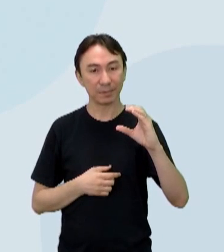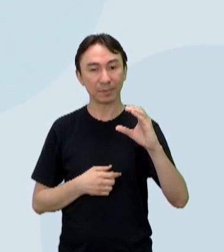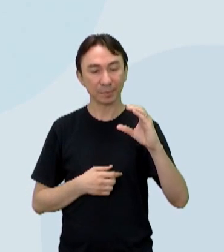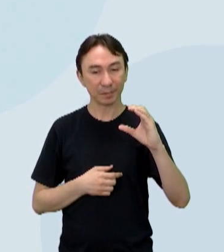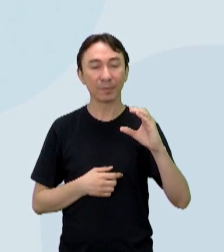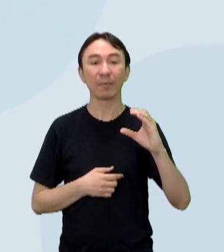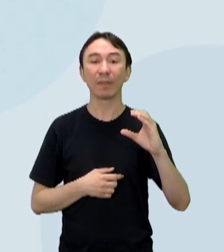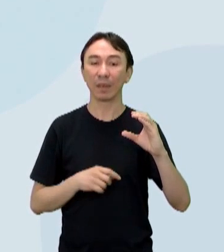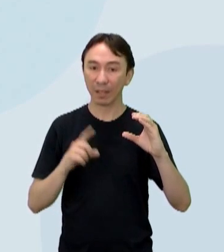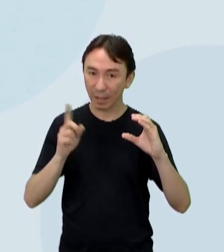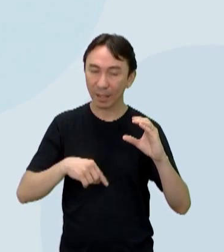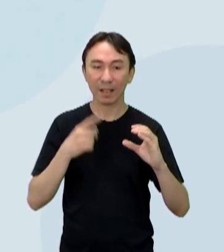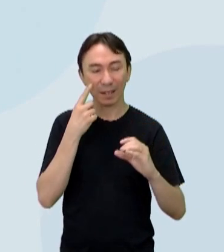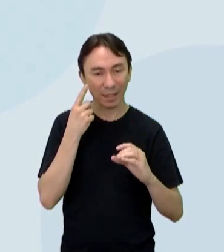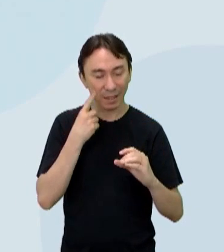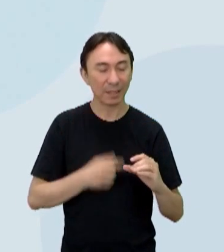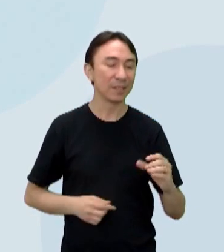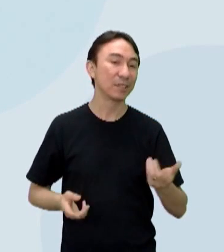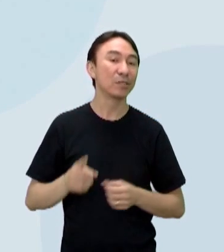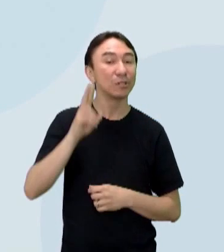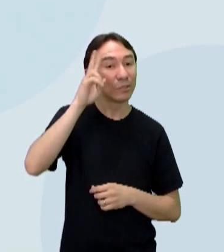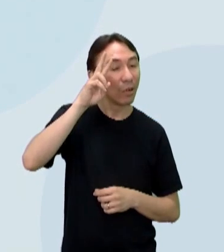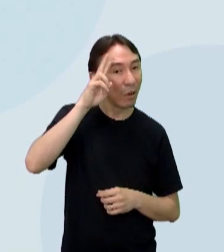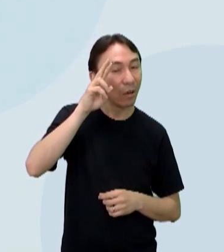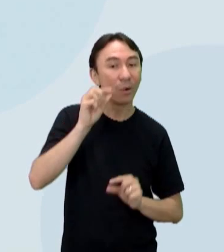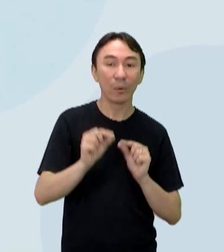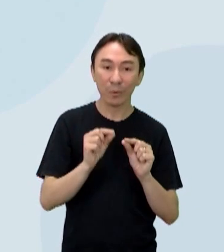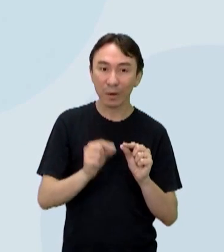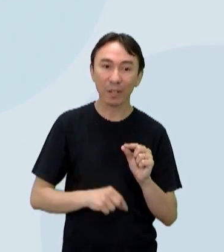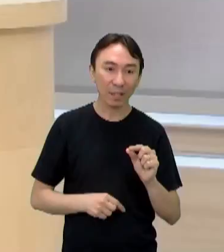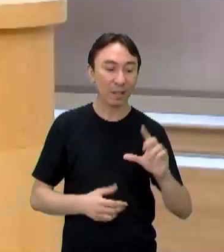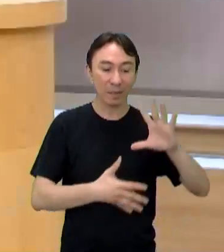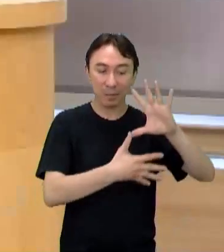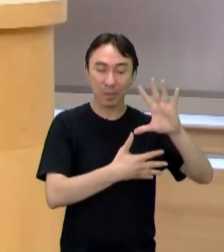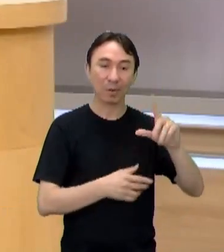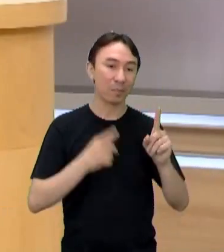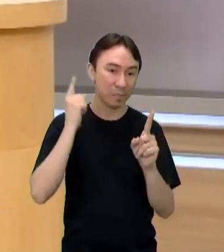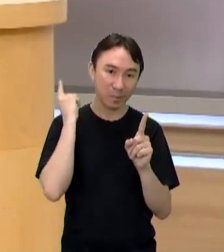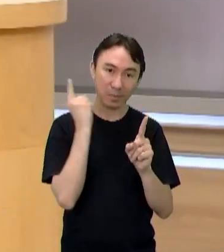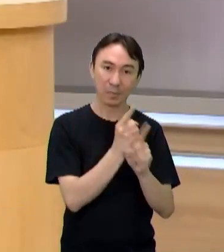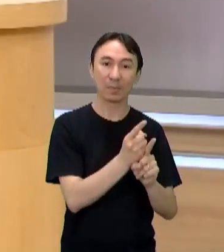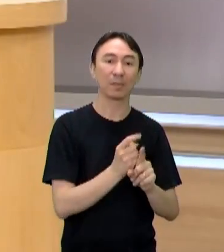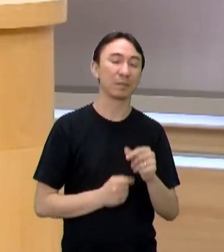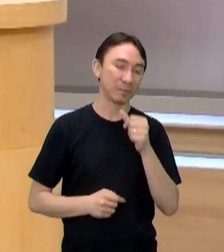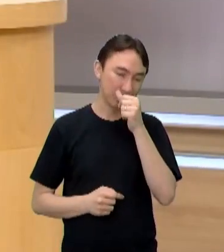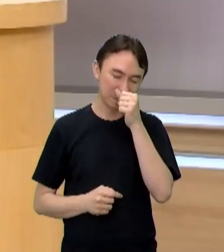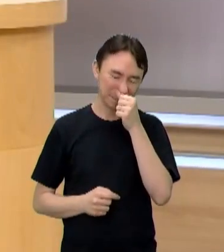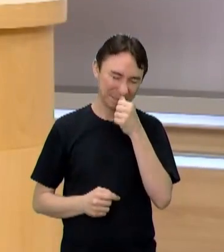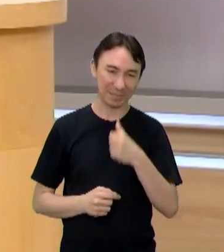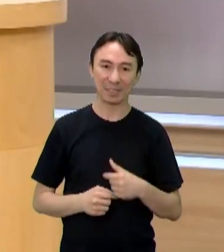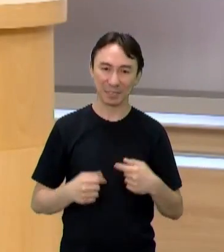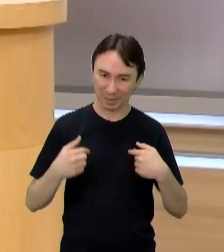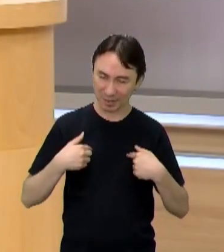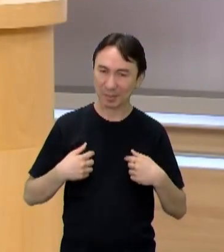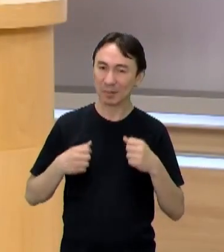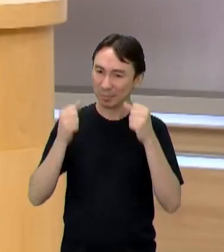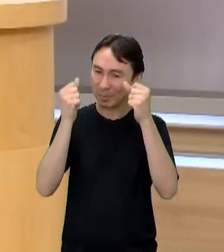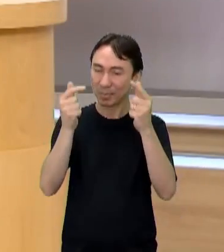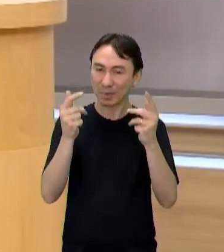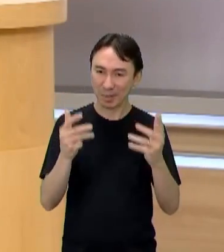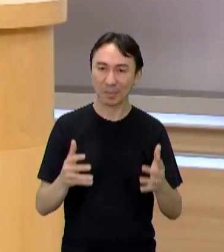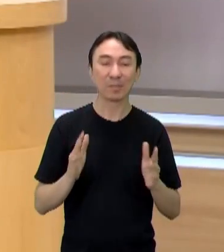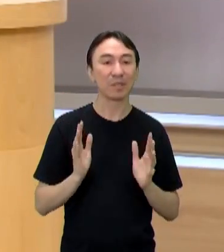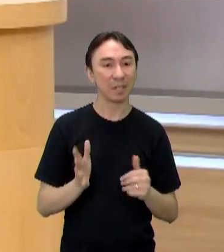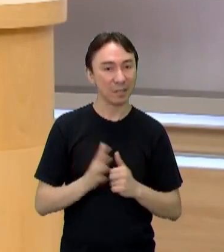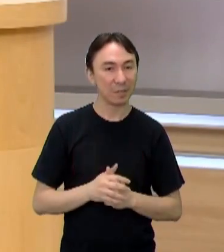história do descobrimento da América. Muito bem. Certo? E aí temos um comentário que já fizemos no decorrer das explicações, depois